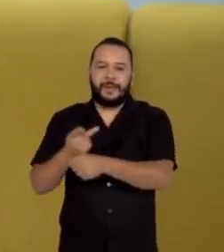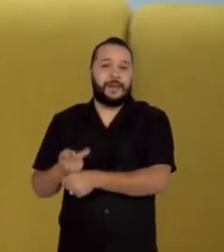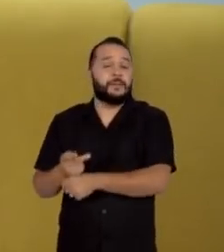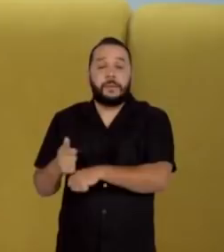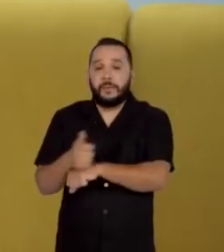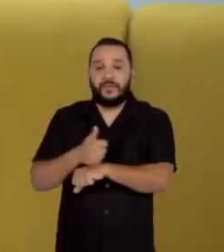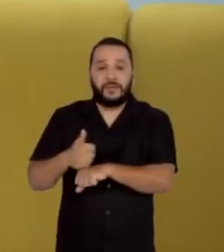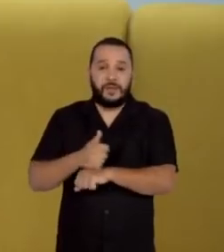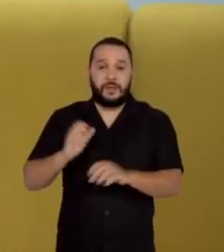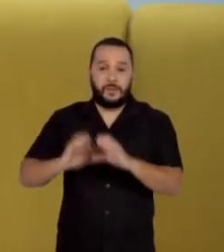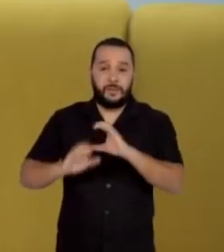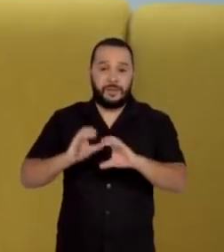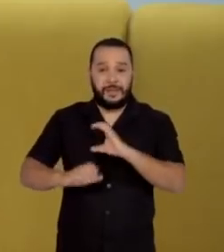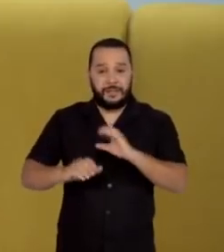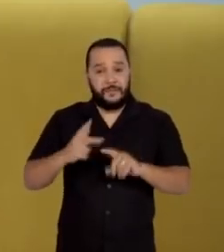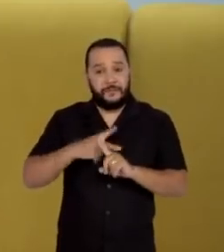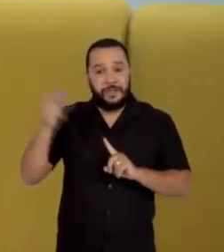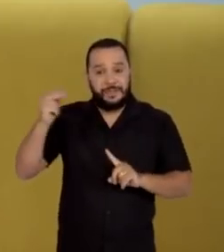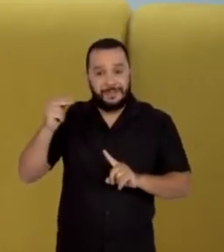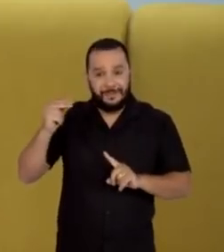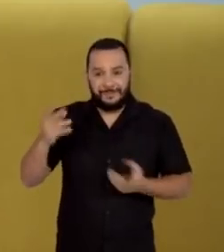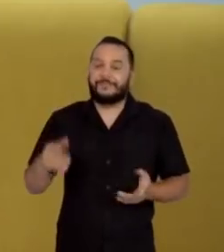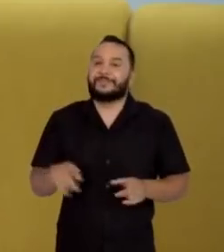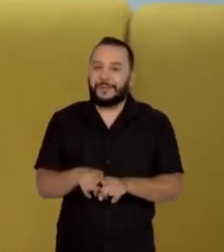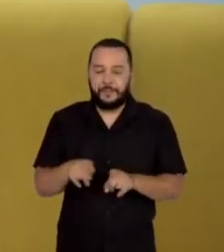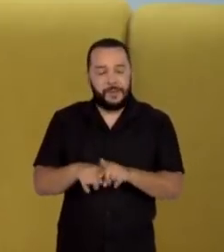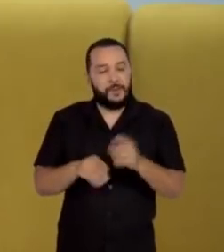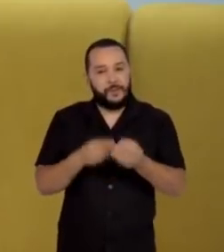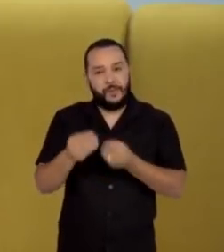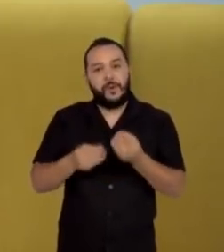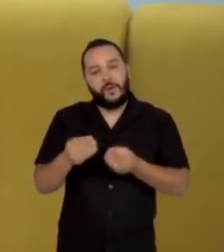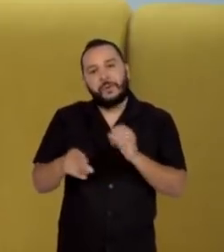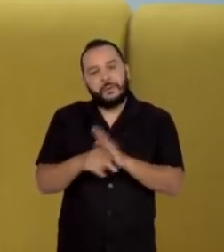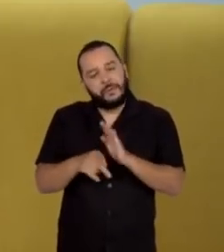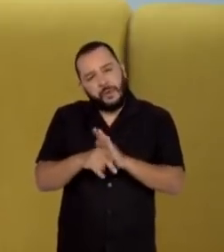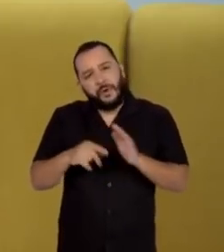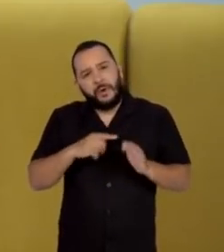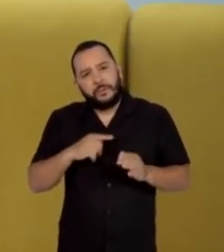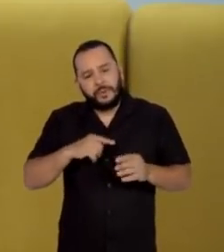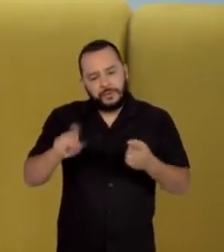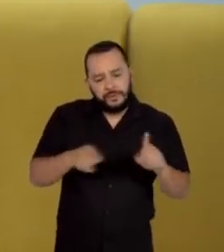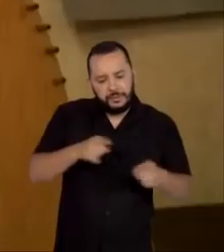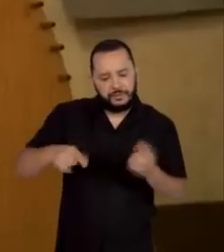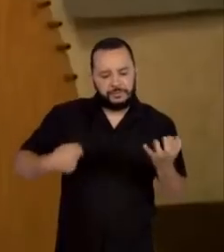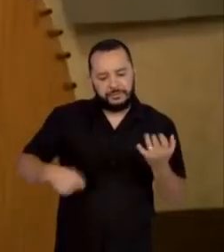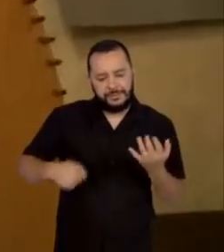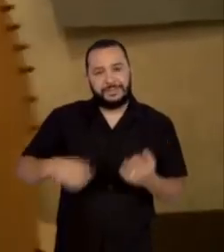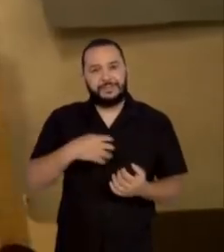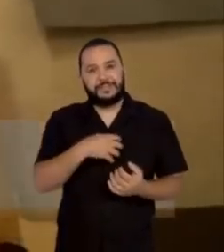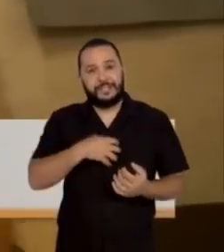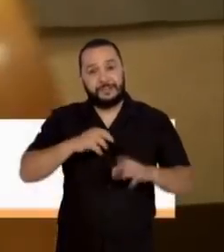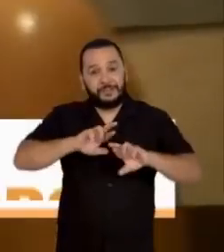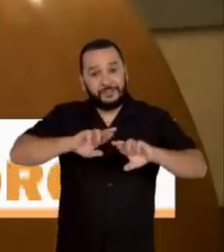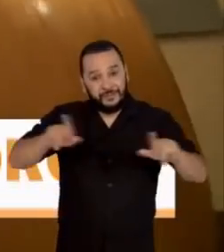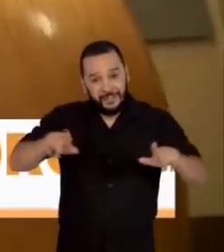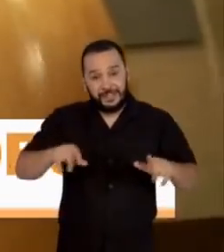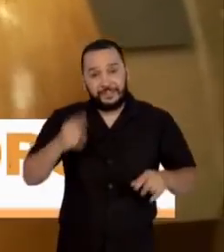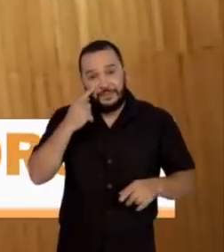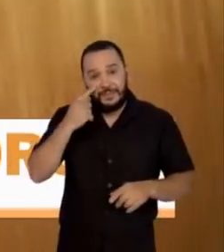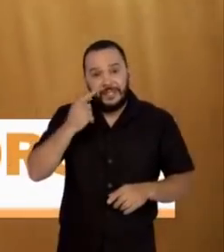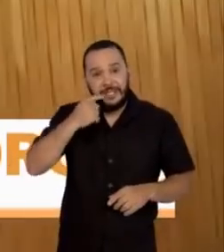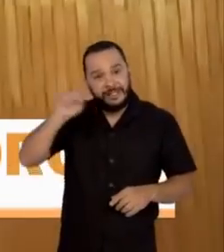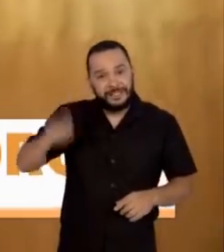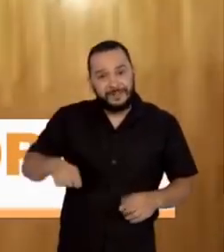Especialista da Comunicação. E a arte de construir instrumentos musicais, mas de um jeito diferente. Luthier da Ucrânia